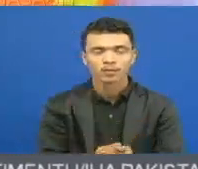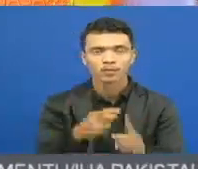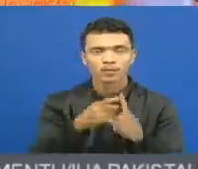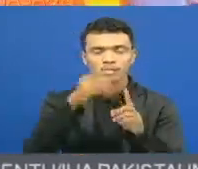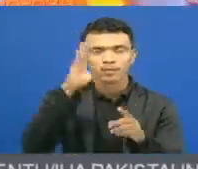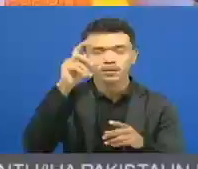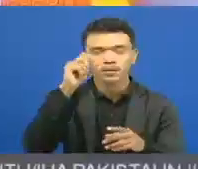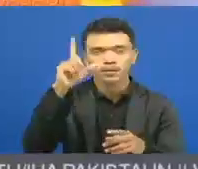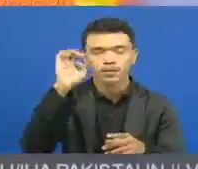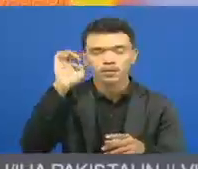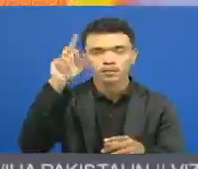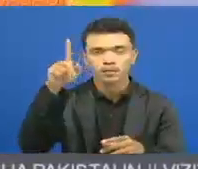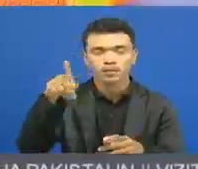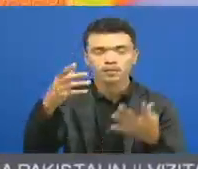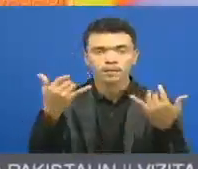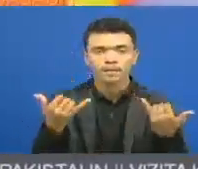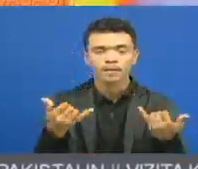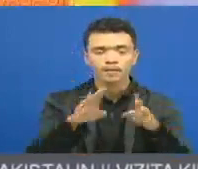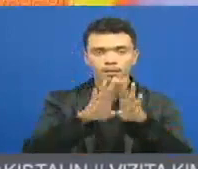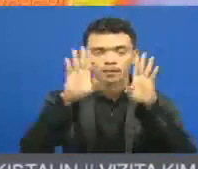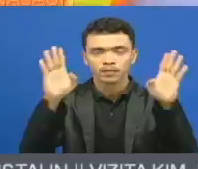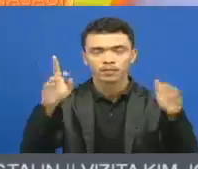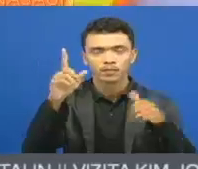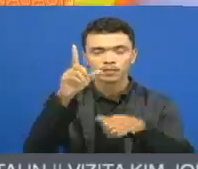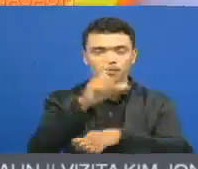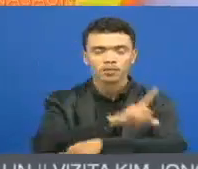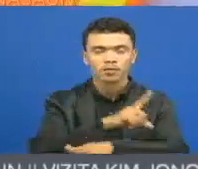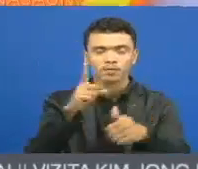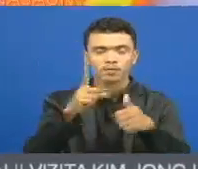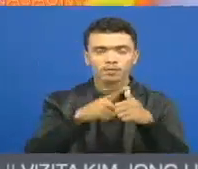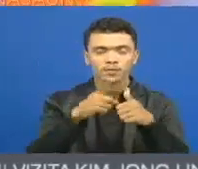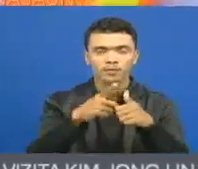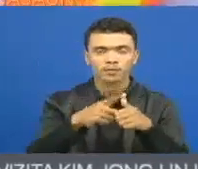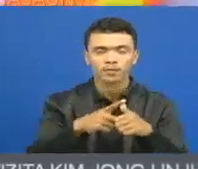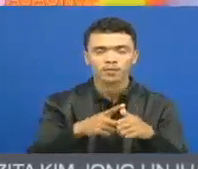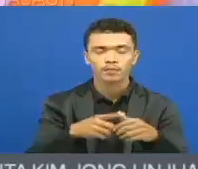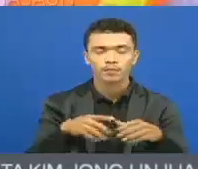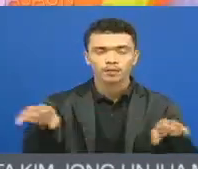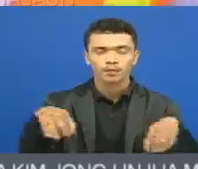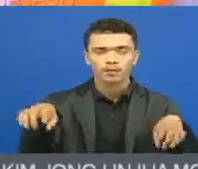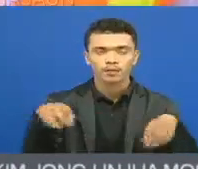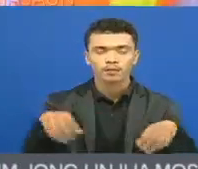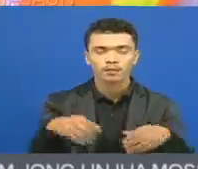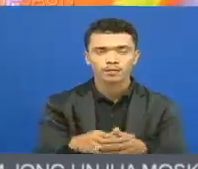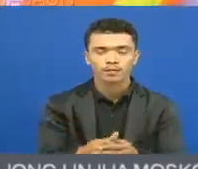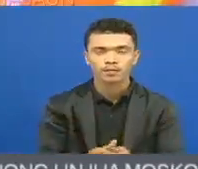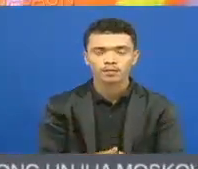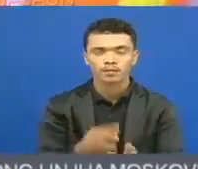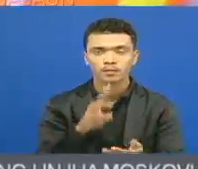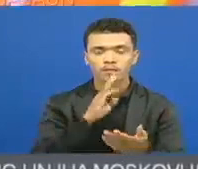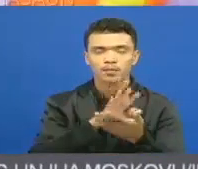BTLP hoje em lançamento o primeiro lançamento ba projeto instalação BEMOS